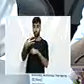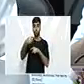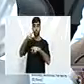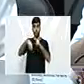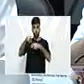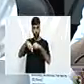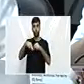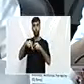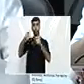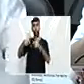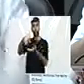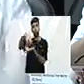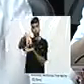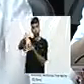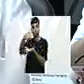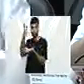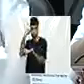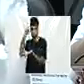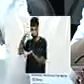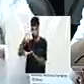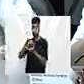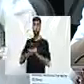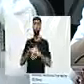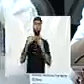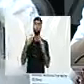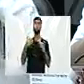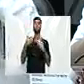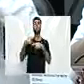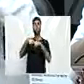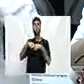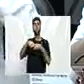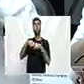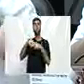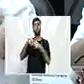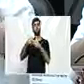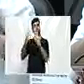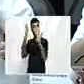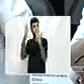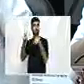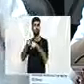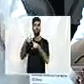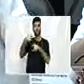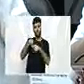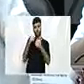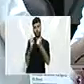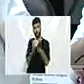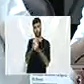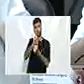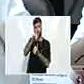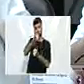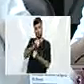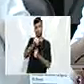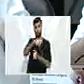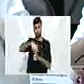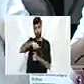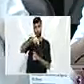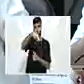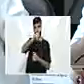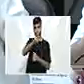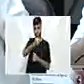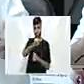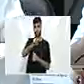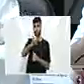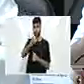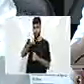estação cultural no mais Parabéns Nova Viçosa falo por mim pelo DJ vai ser parceira